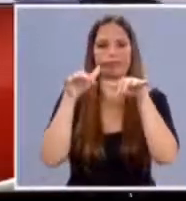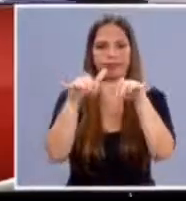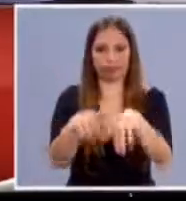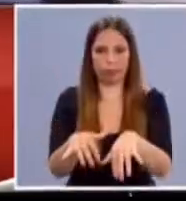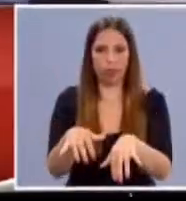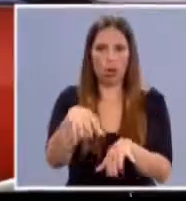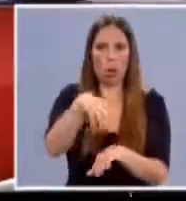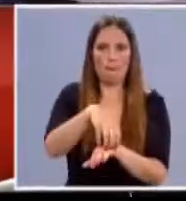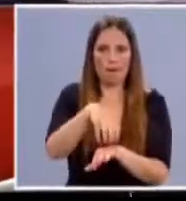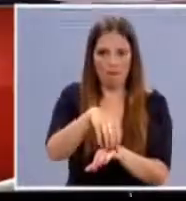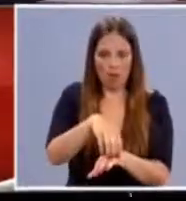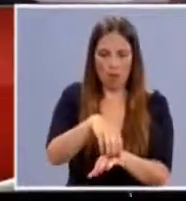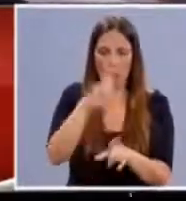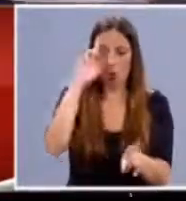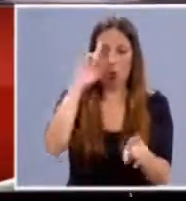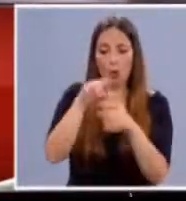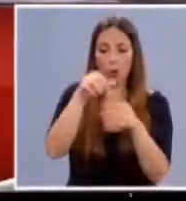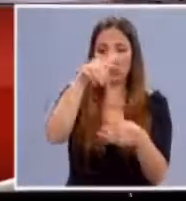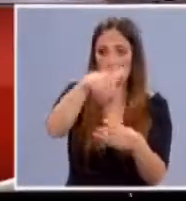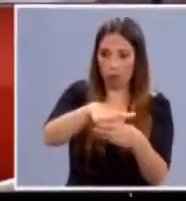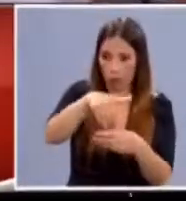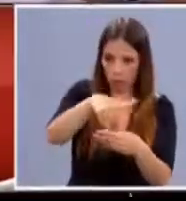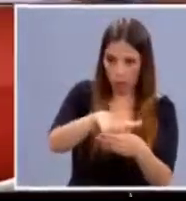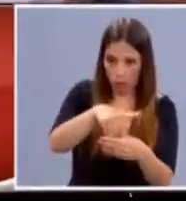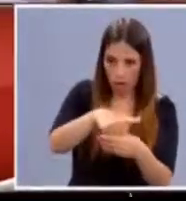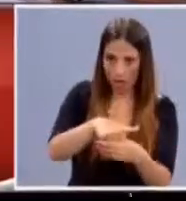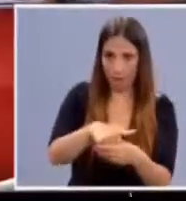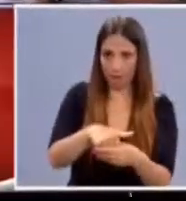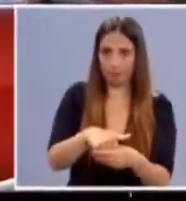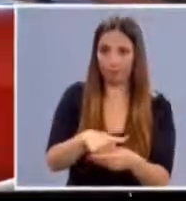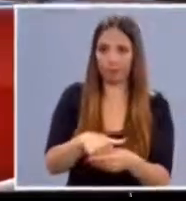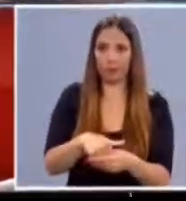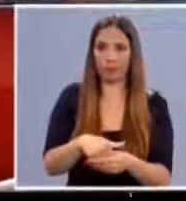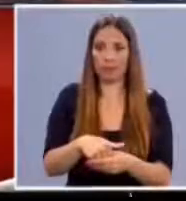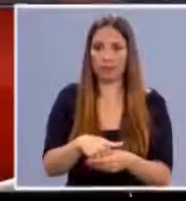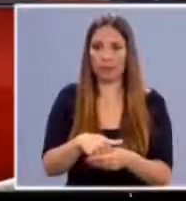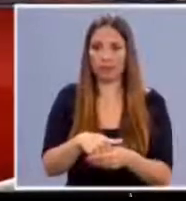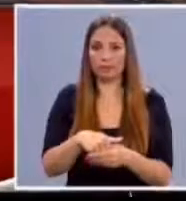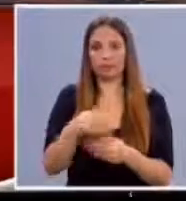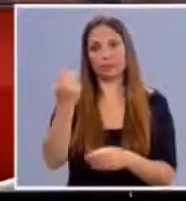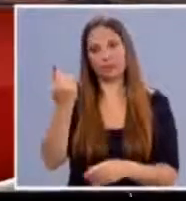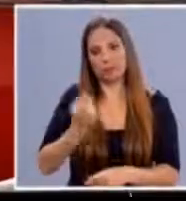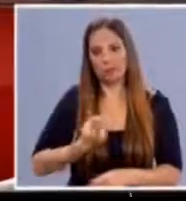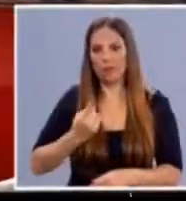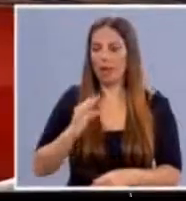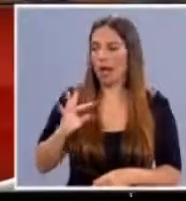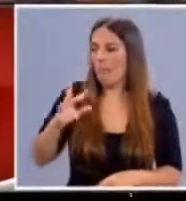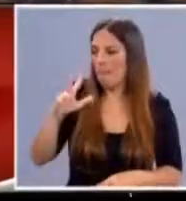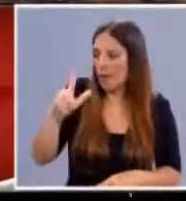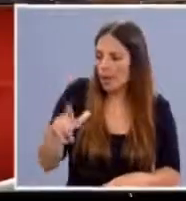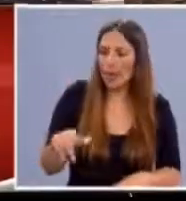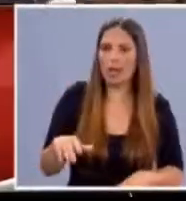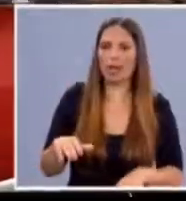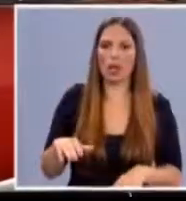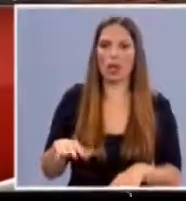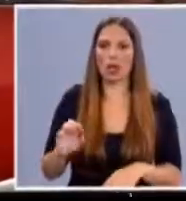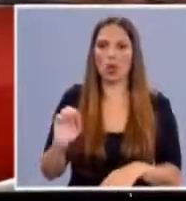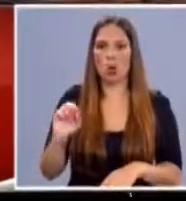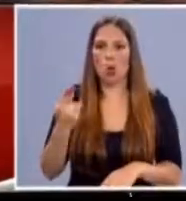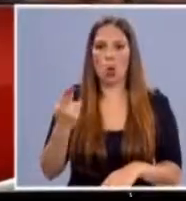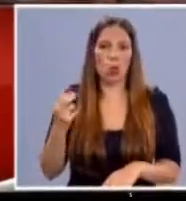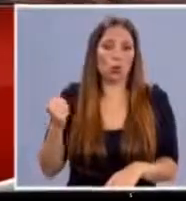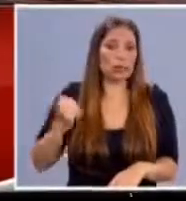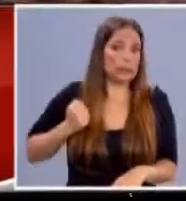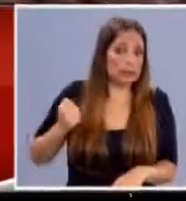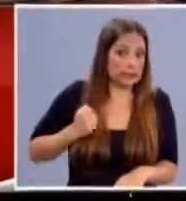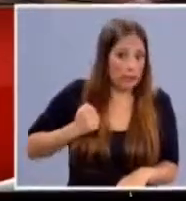Pavilhão Atlântico para votar ao Assembleia Atlântico no Altice Arena, que se puderem amanhã e no próprio sábado